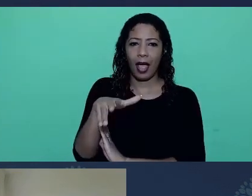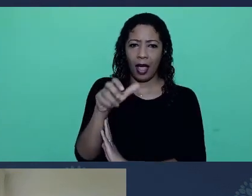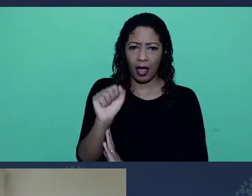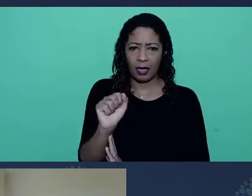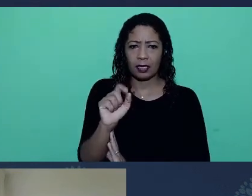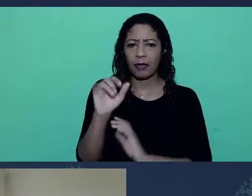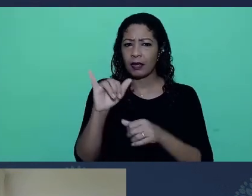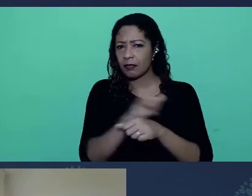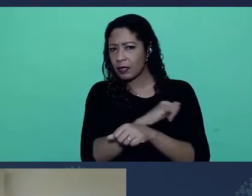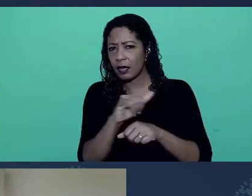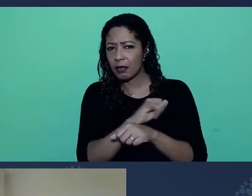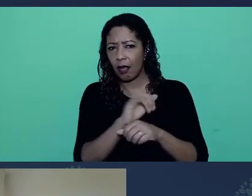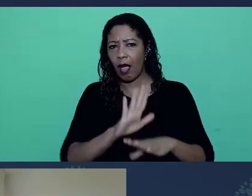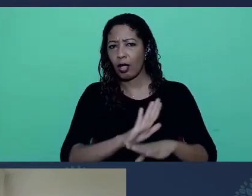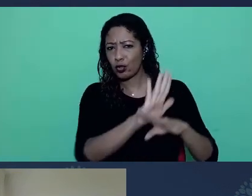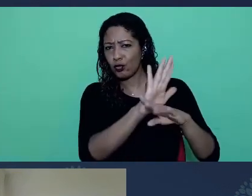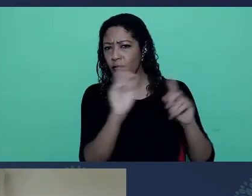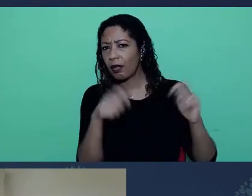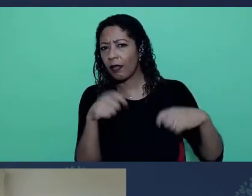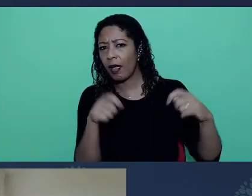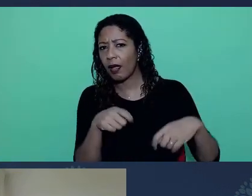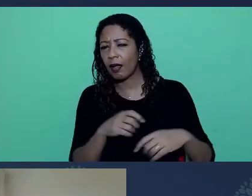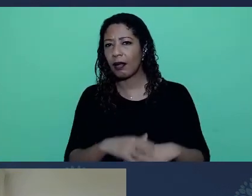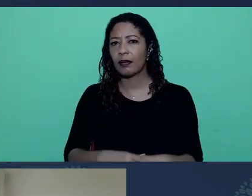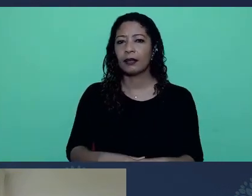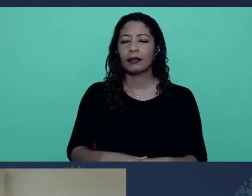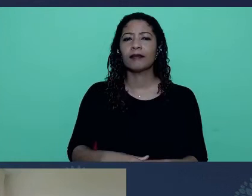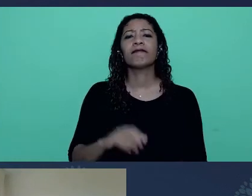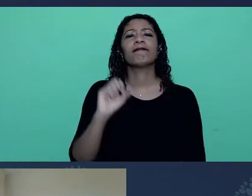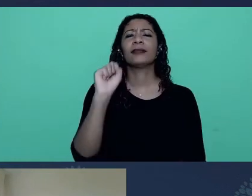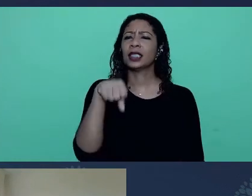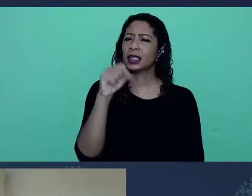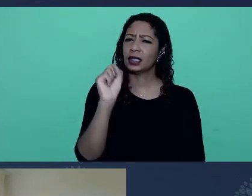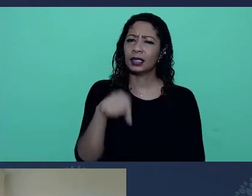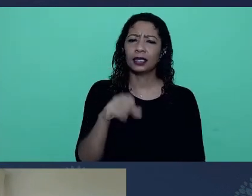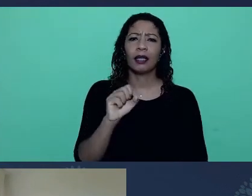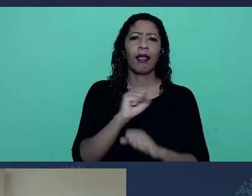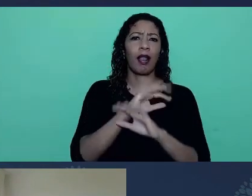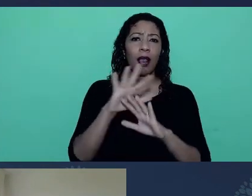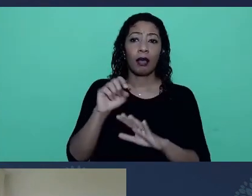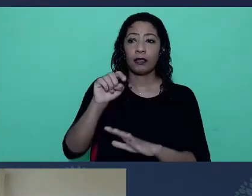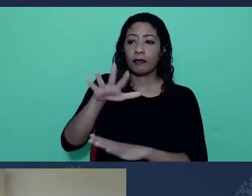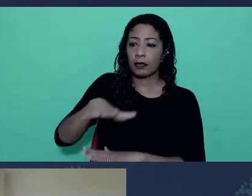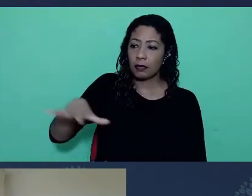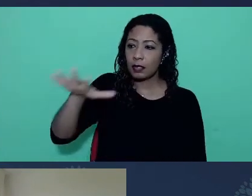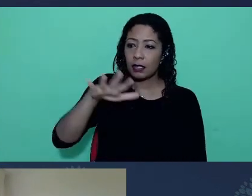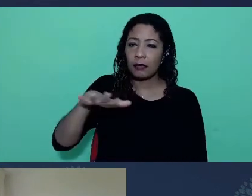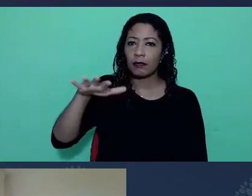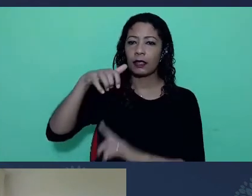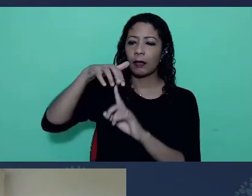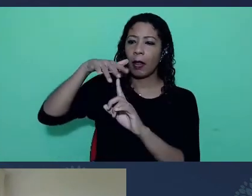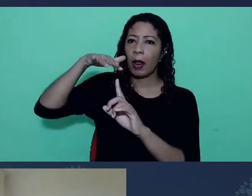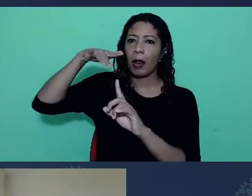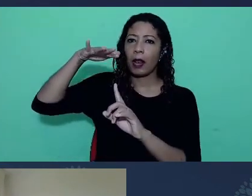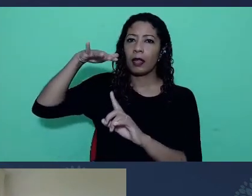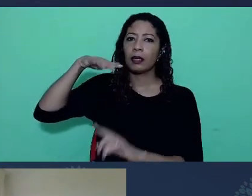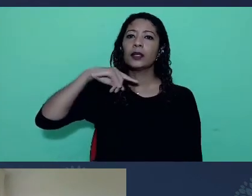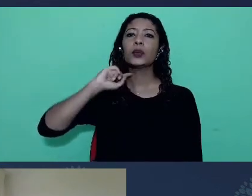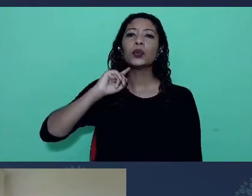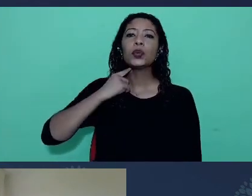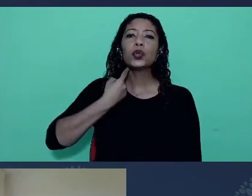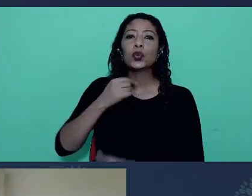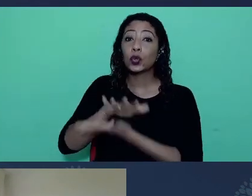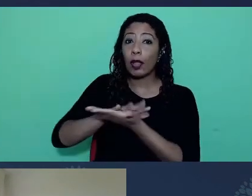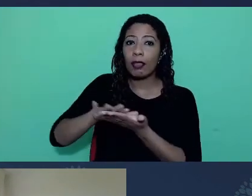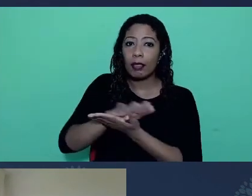ótima pergunta, Cecília. Sem dúvida que você está num ambiente sem poluição ajuda muito o asmático. A gente tem estudos